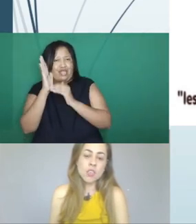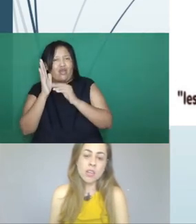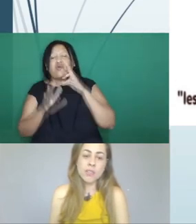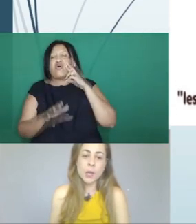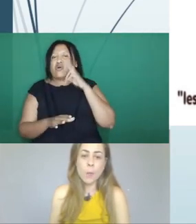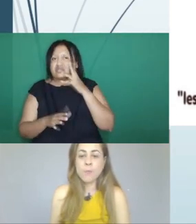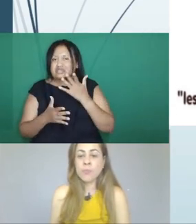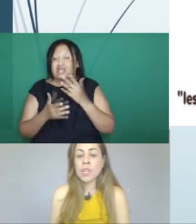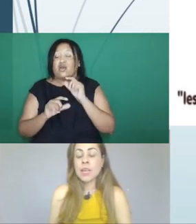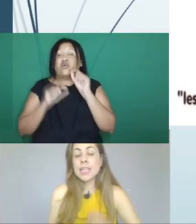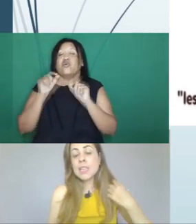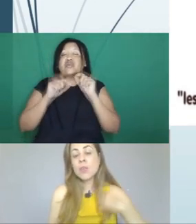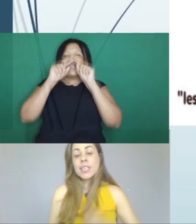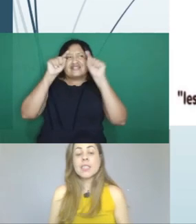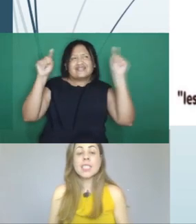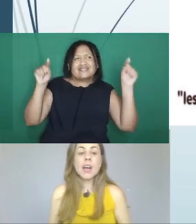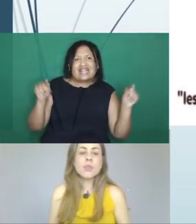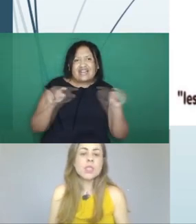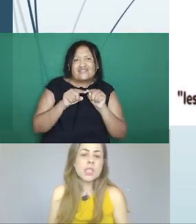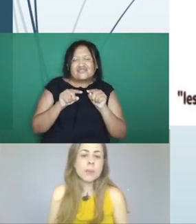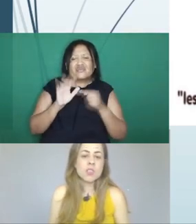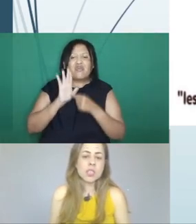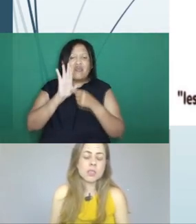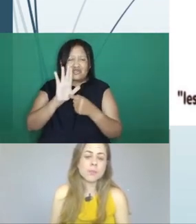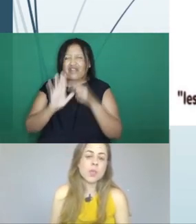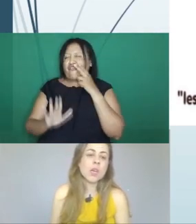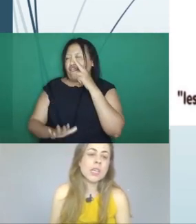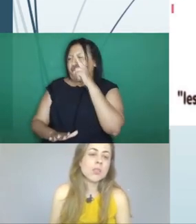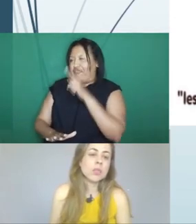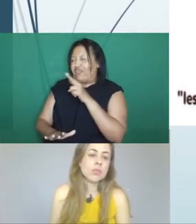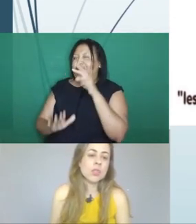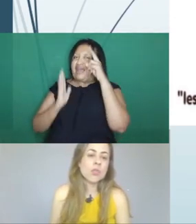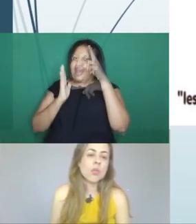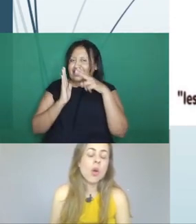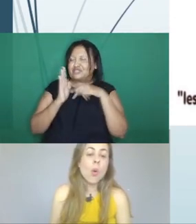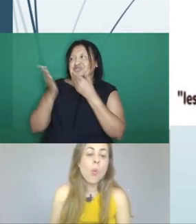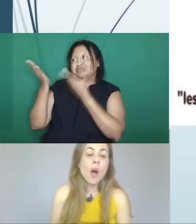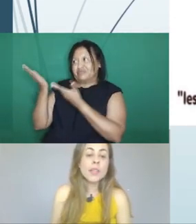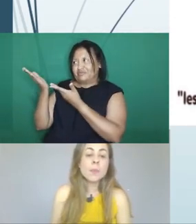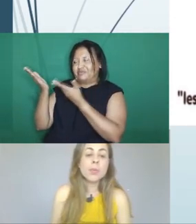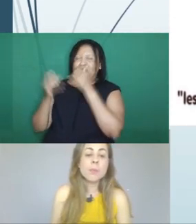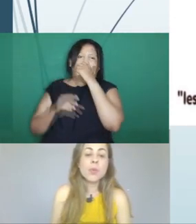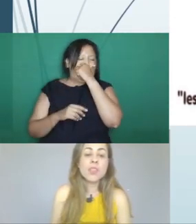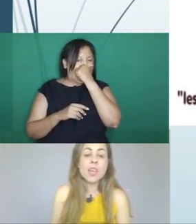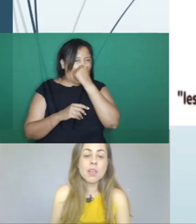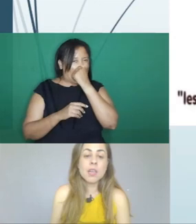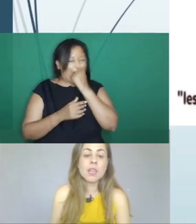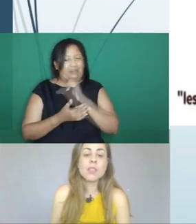aqui já no final e o que que esse gráfico indica para gente olha a leitura do texto What